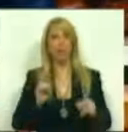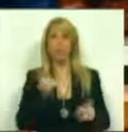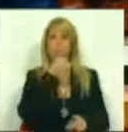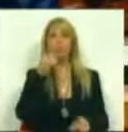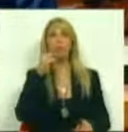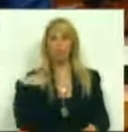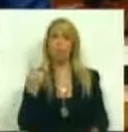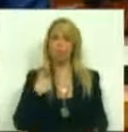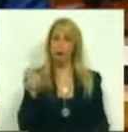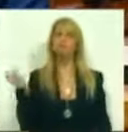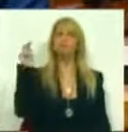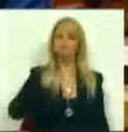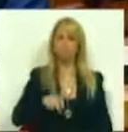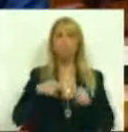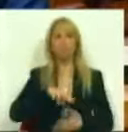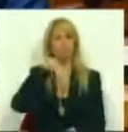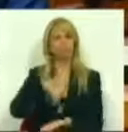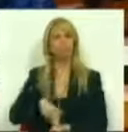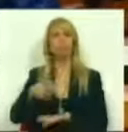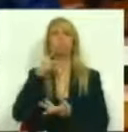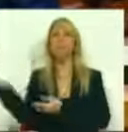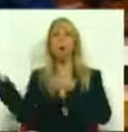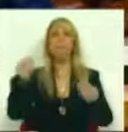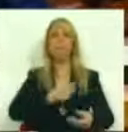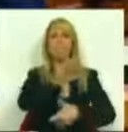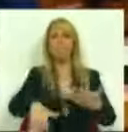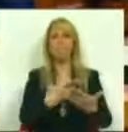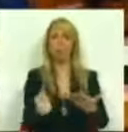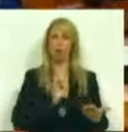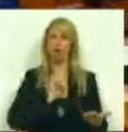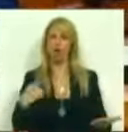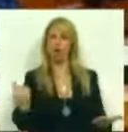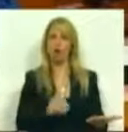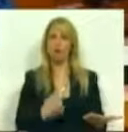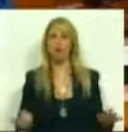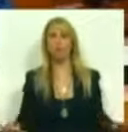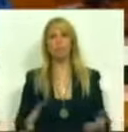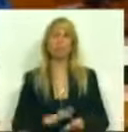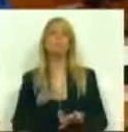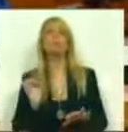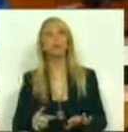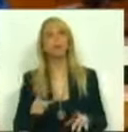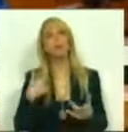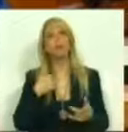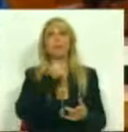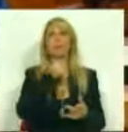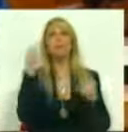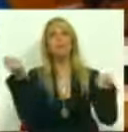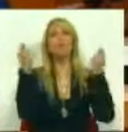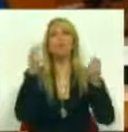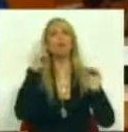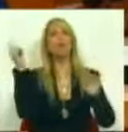que aqui viríamos também apresentar as nossas propostas. E por isso decidimos promover este debate, com um